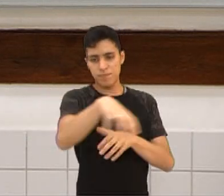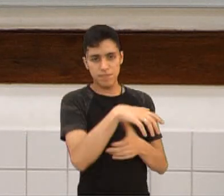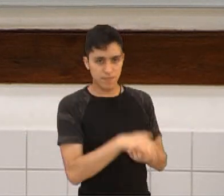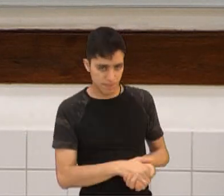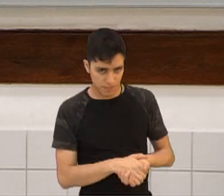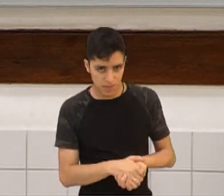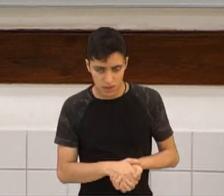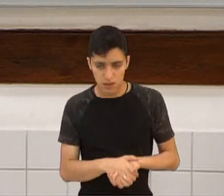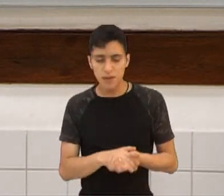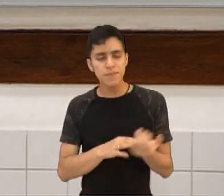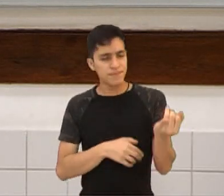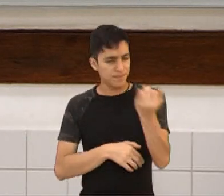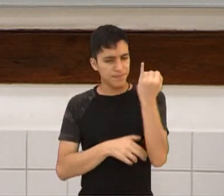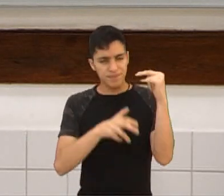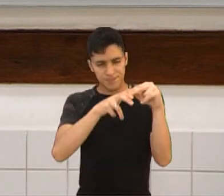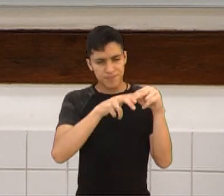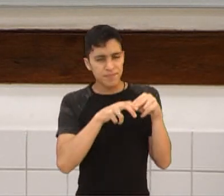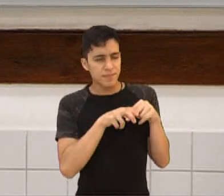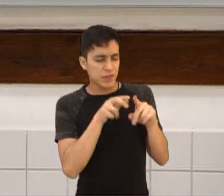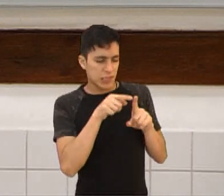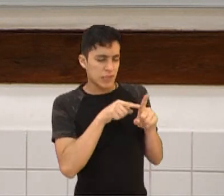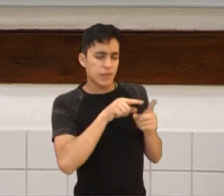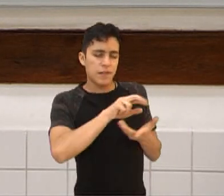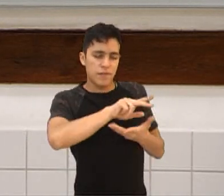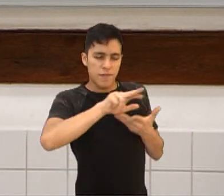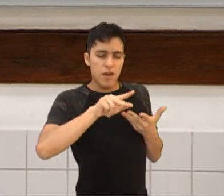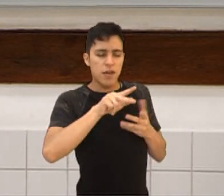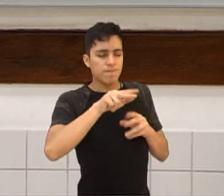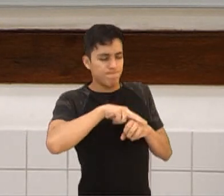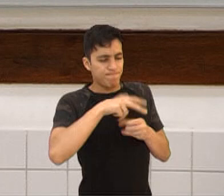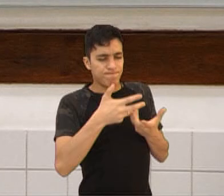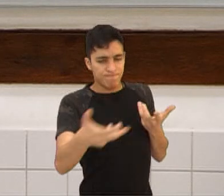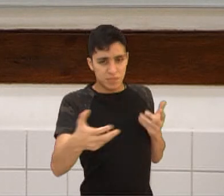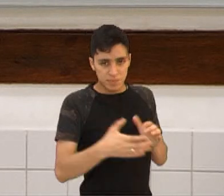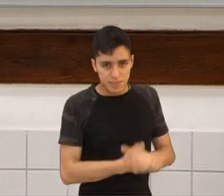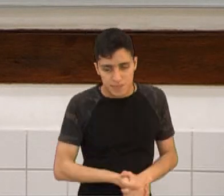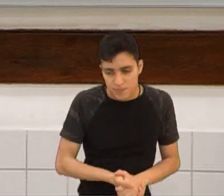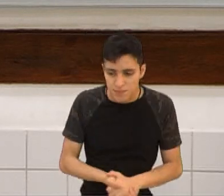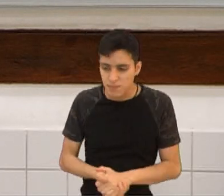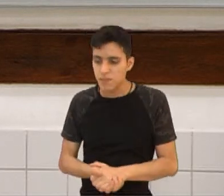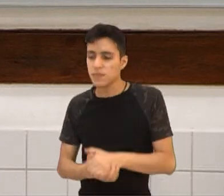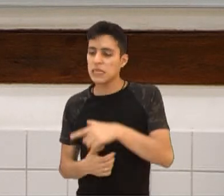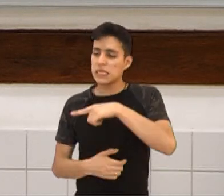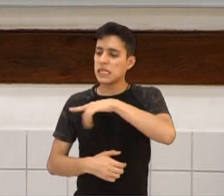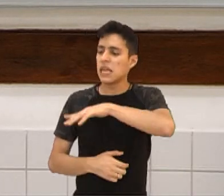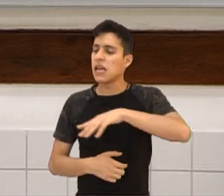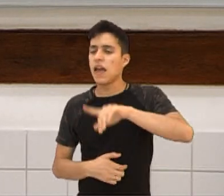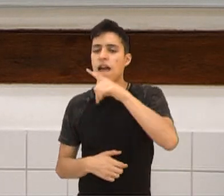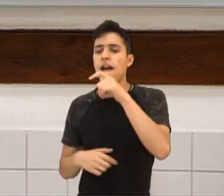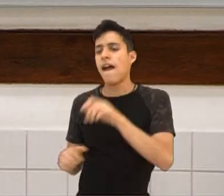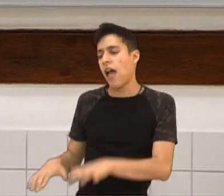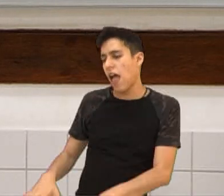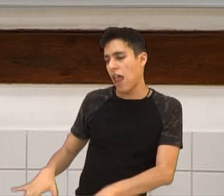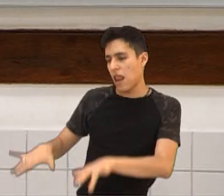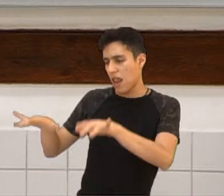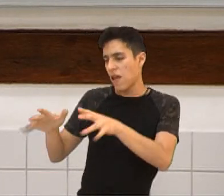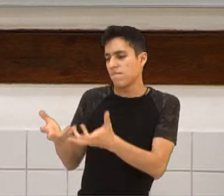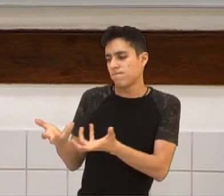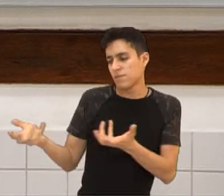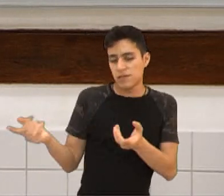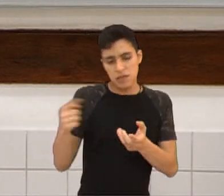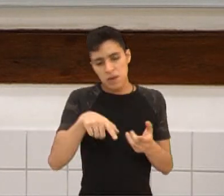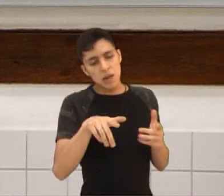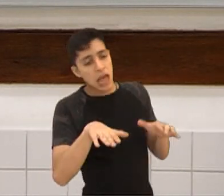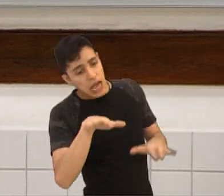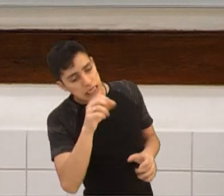floresta é muito importante por causa disso. E ainda tem lá a parte da vegetação que é da área alagada, da área que de vez em quando sofre